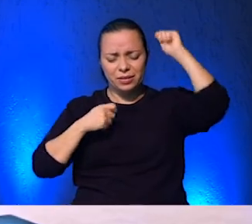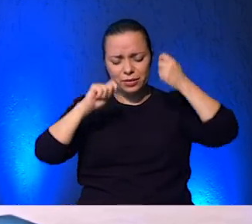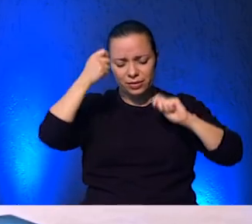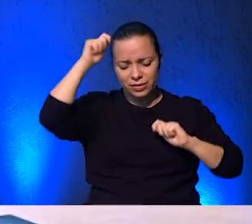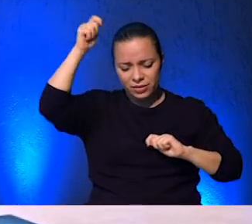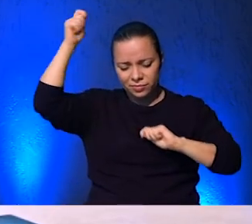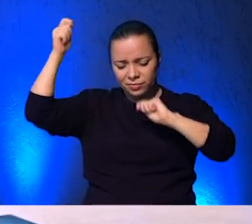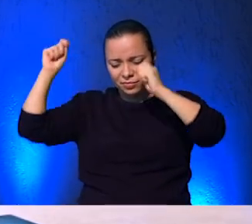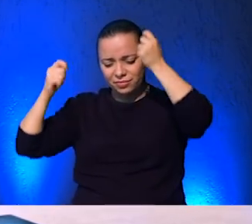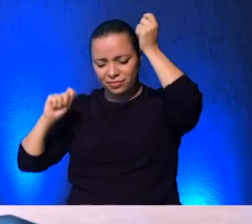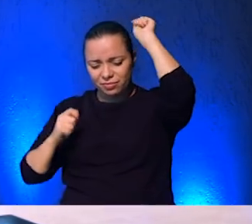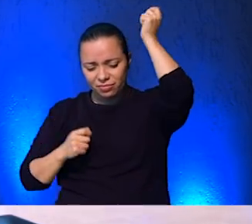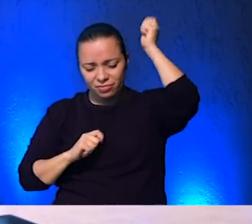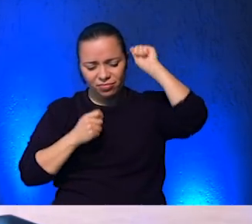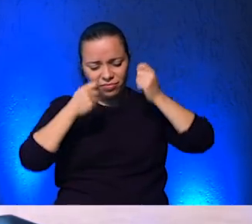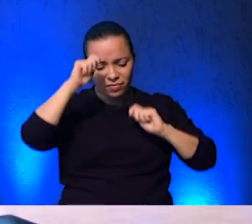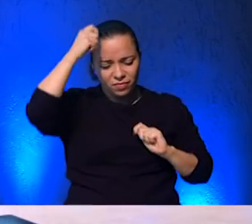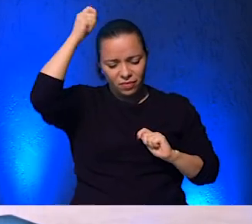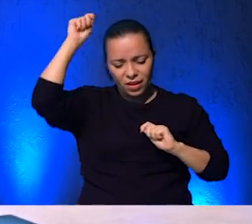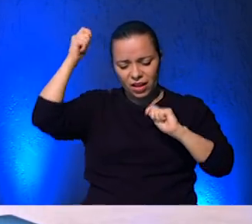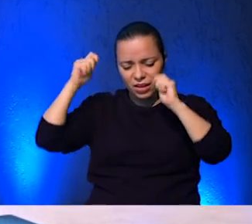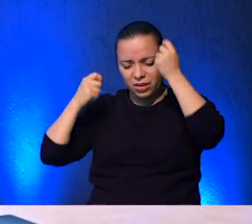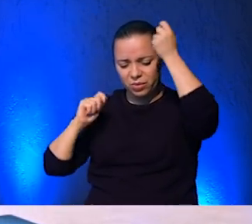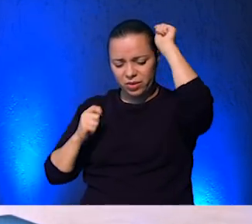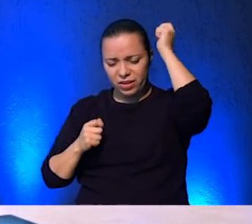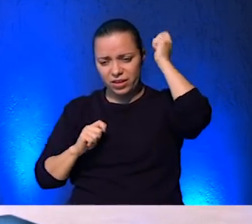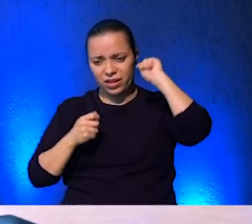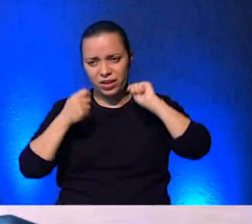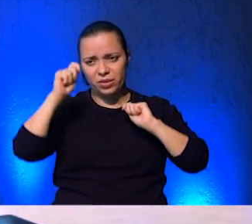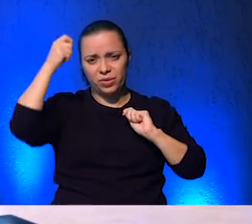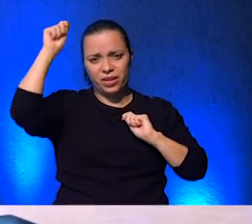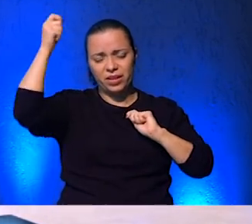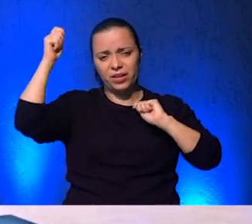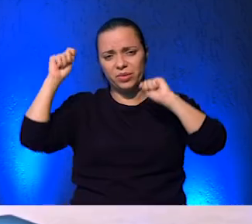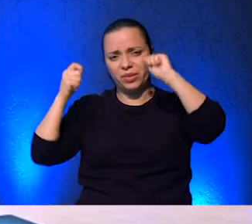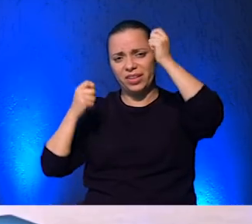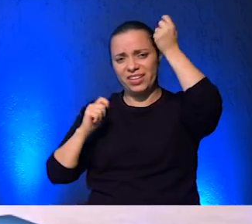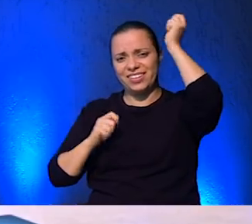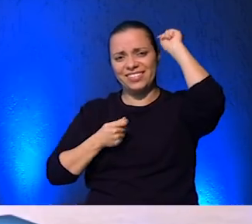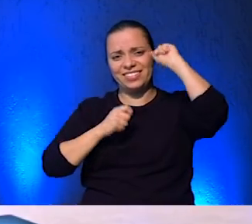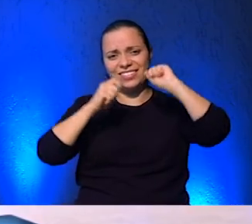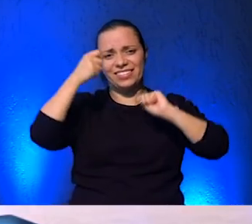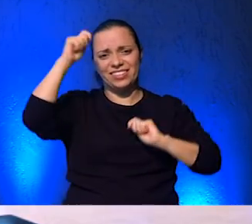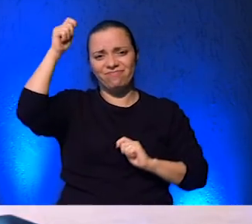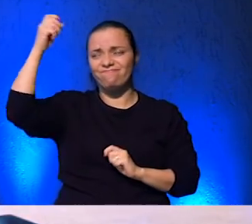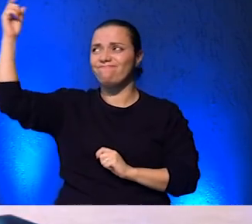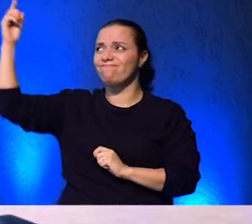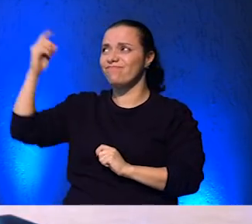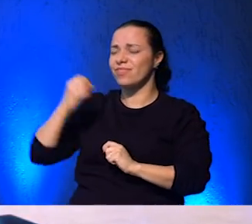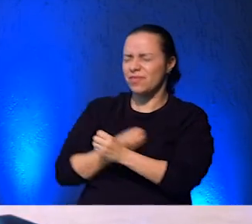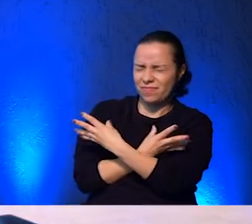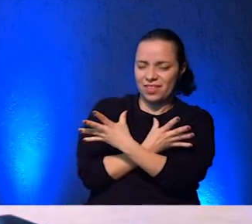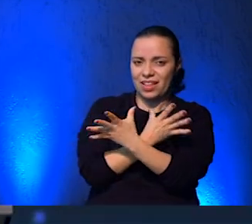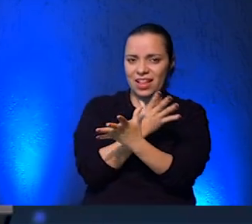o deus de você miller e aí